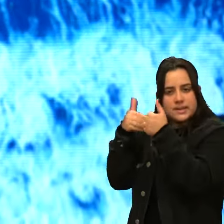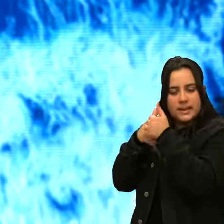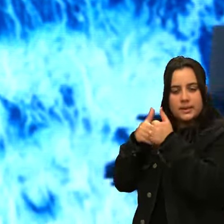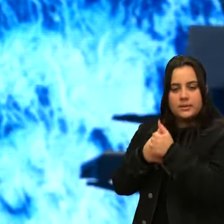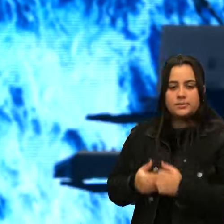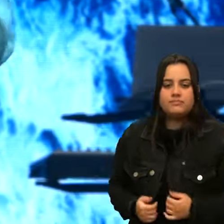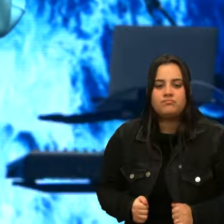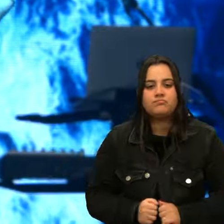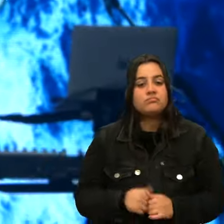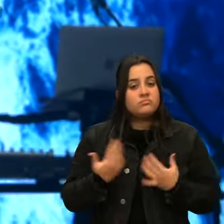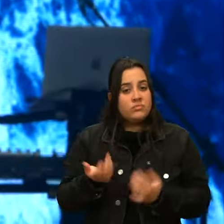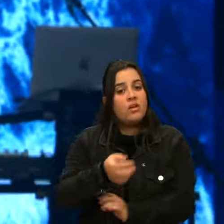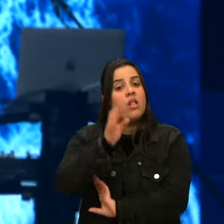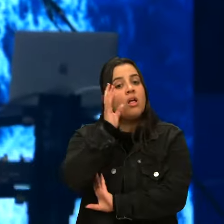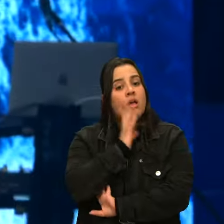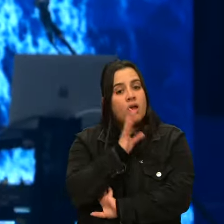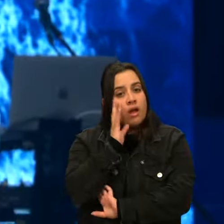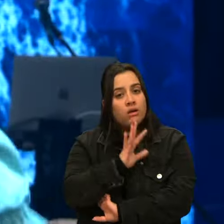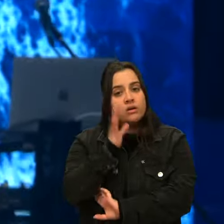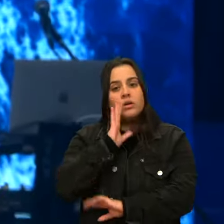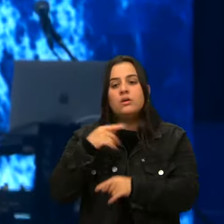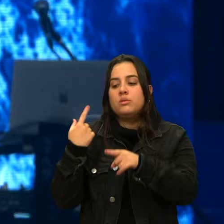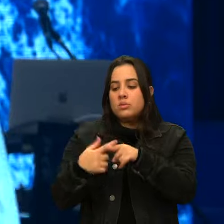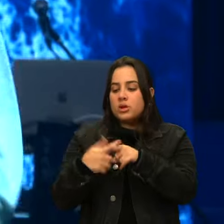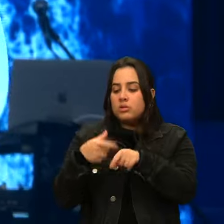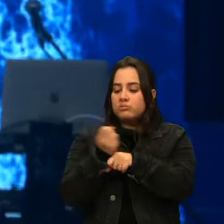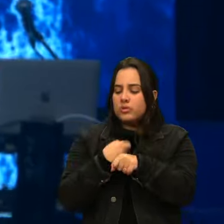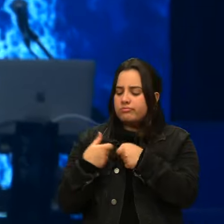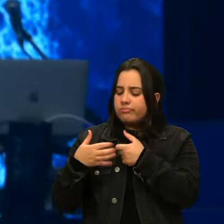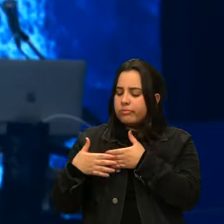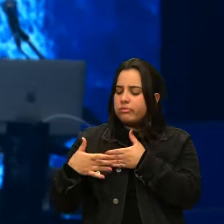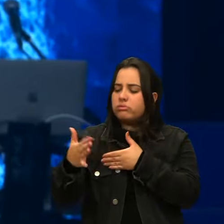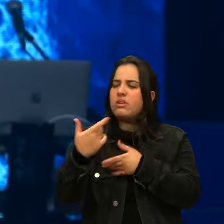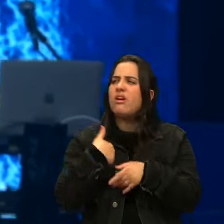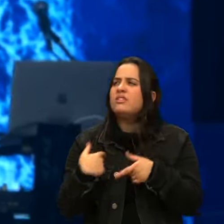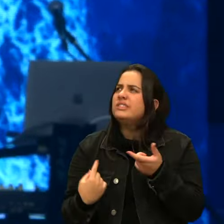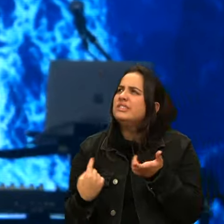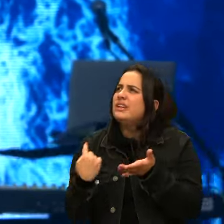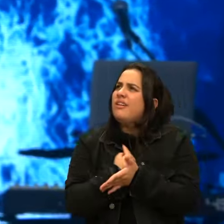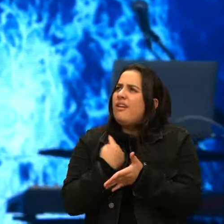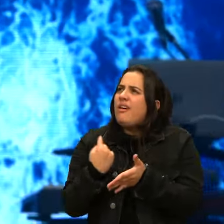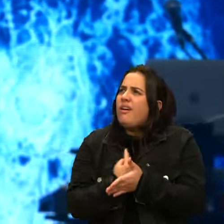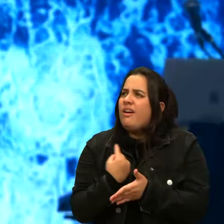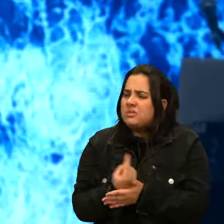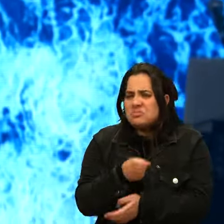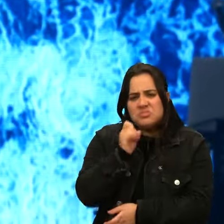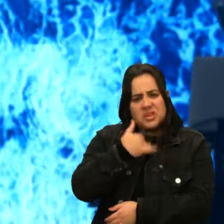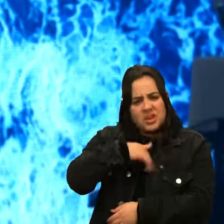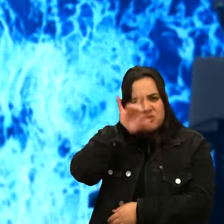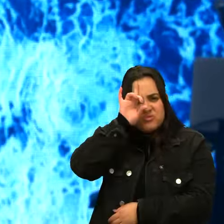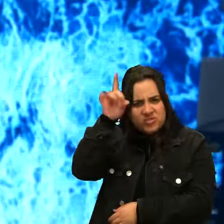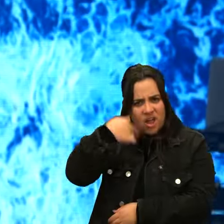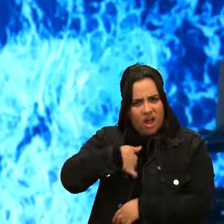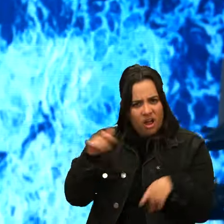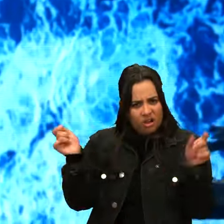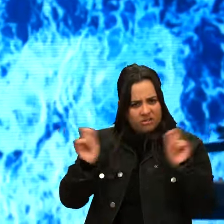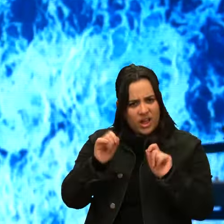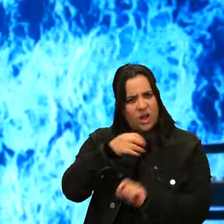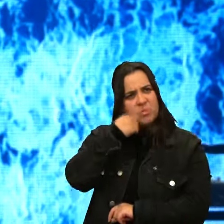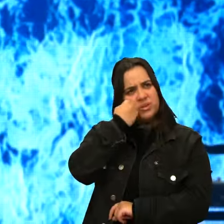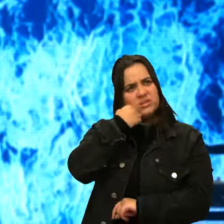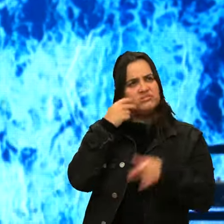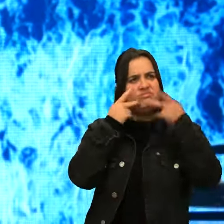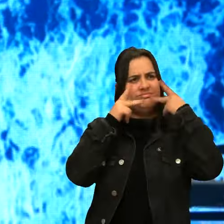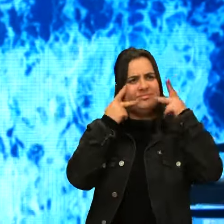os anos foram passando, eu lembro que às vezes eu me perguntava, né? Será que um dia eu vou ter a oportunidade de pregar? E